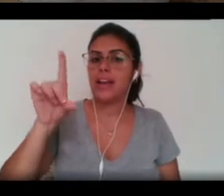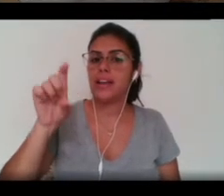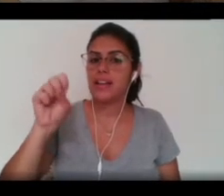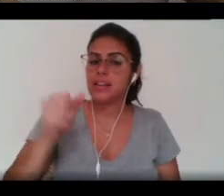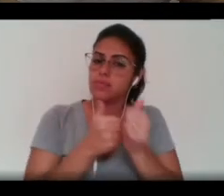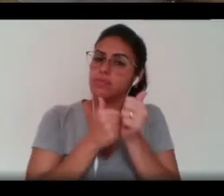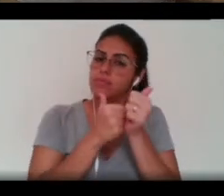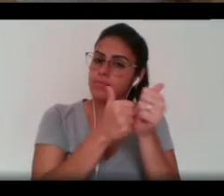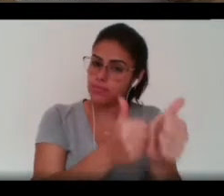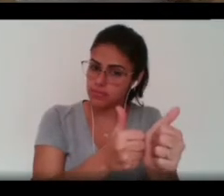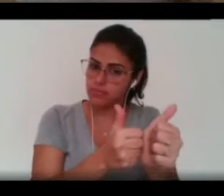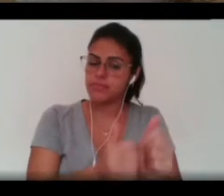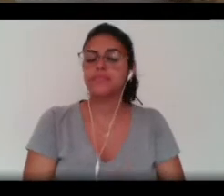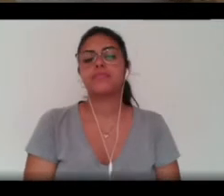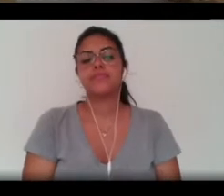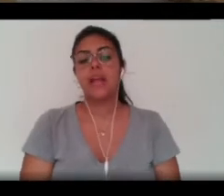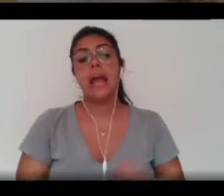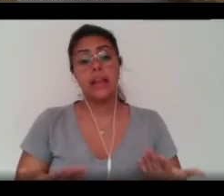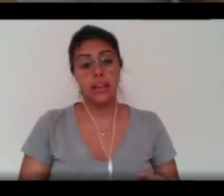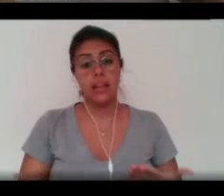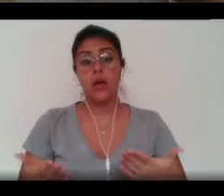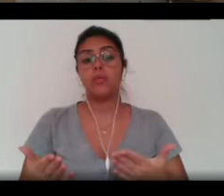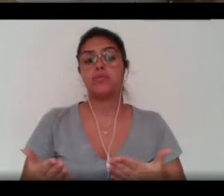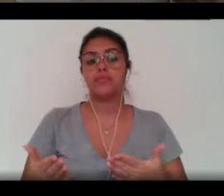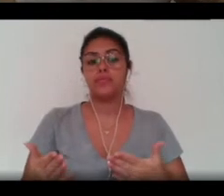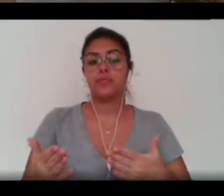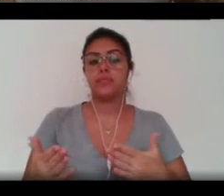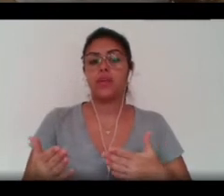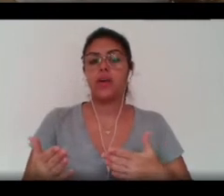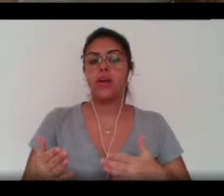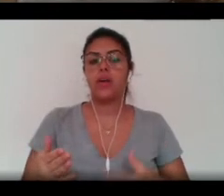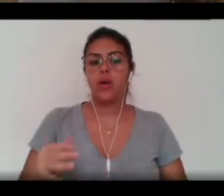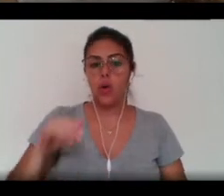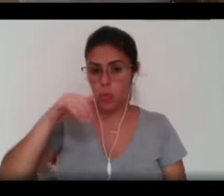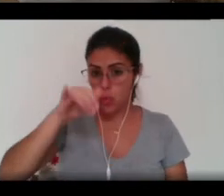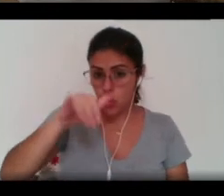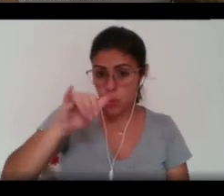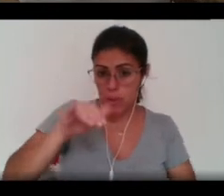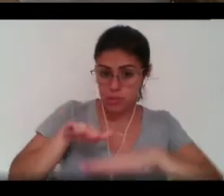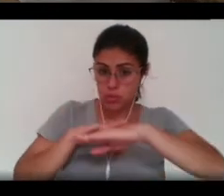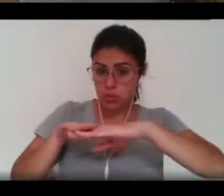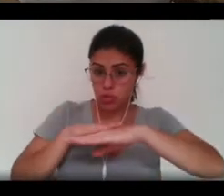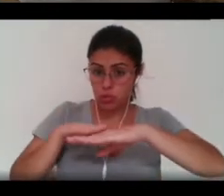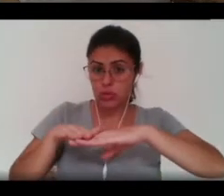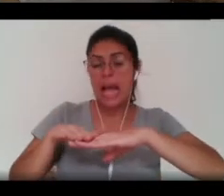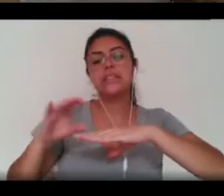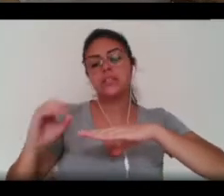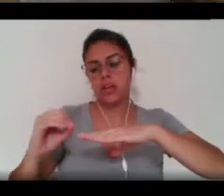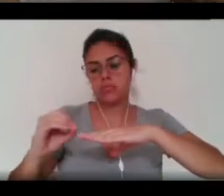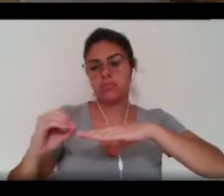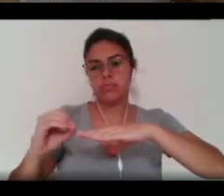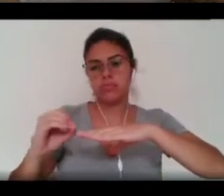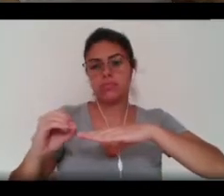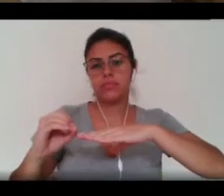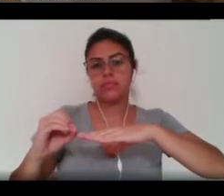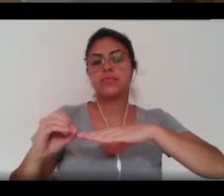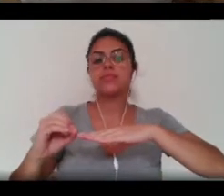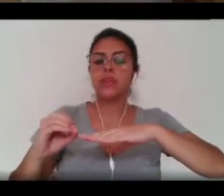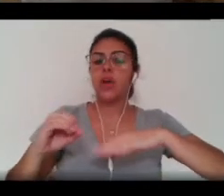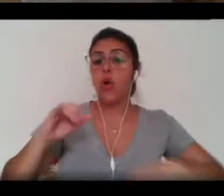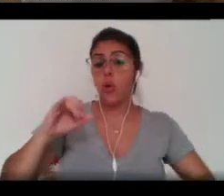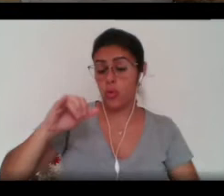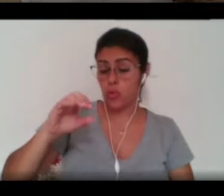sempre coerente a ele. Nesse sistema de coordenadas, o y0, o y do solo é